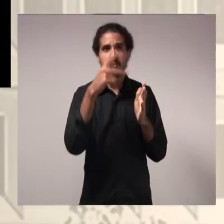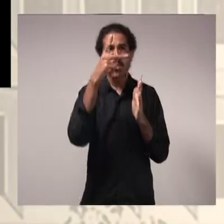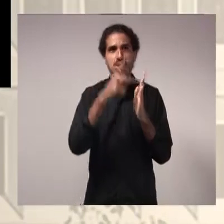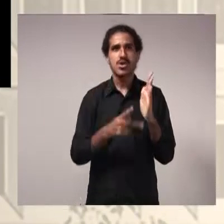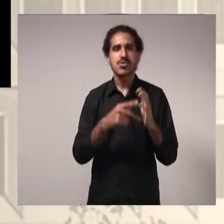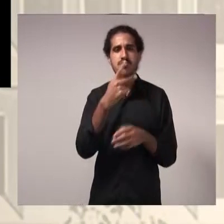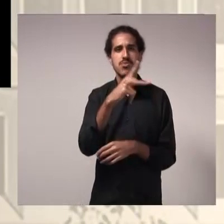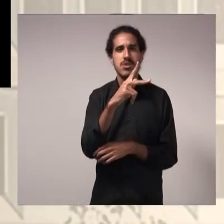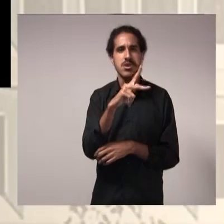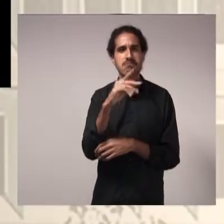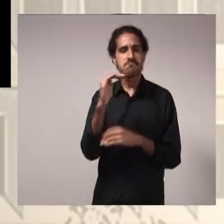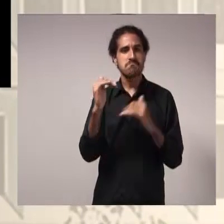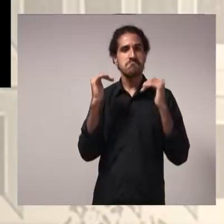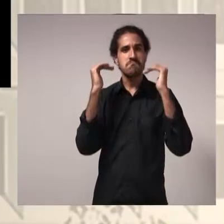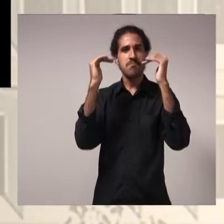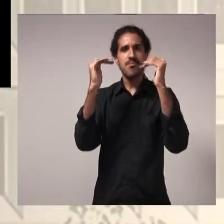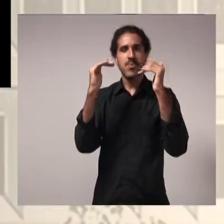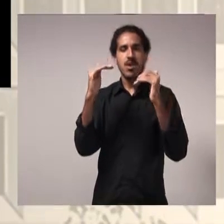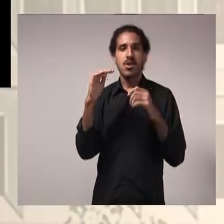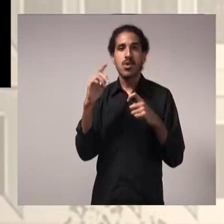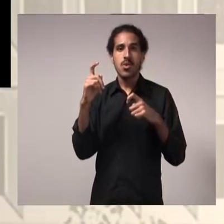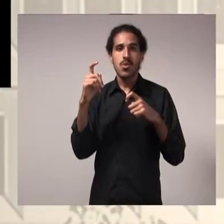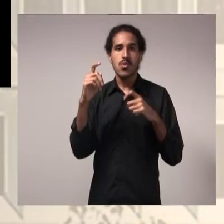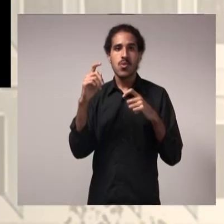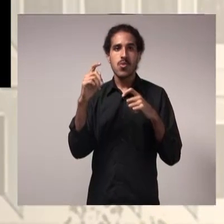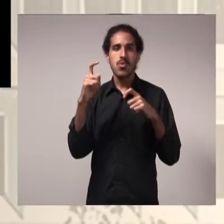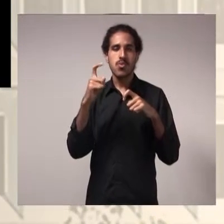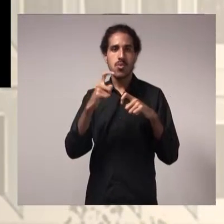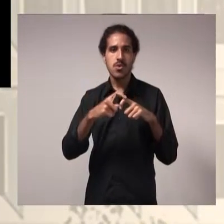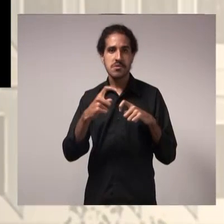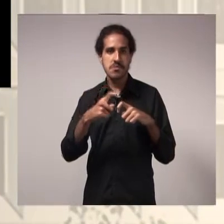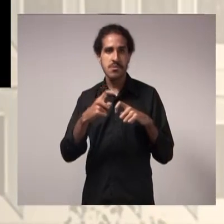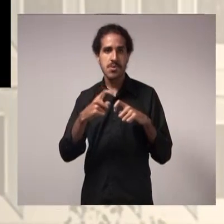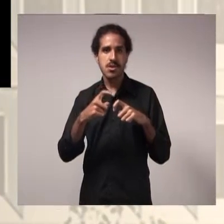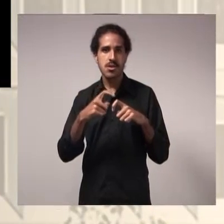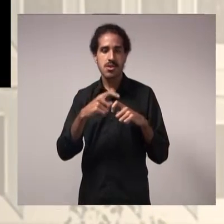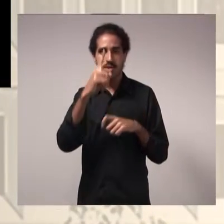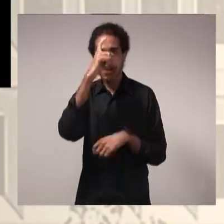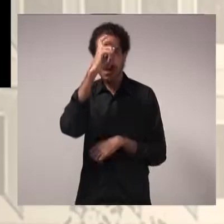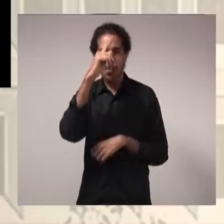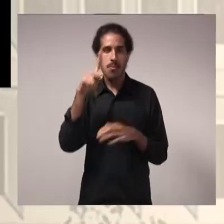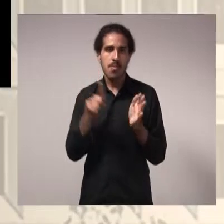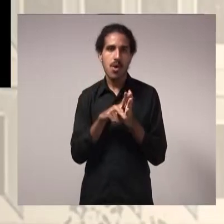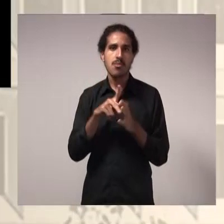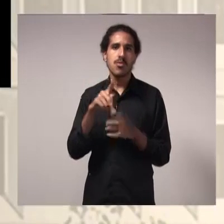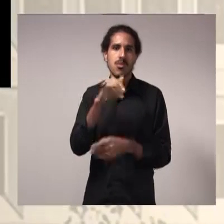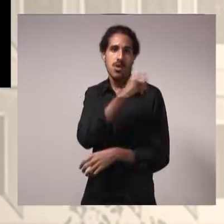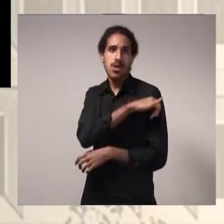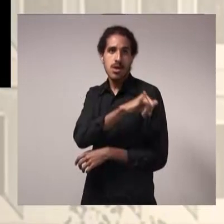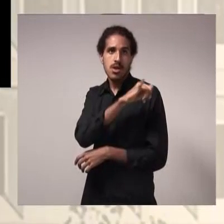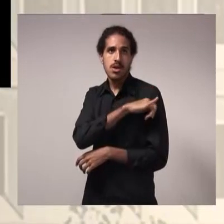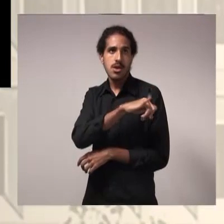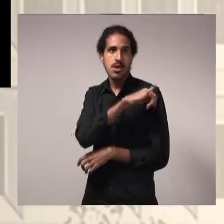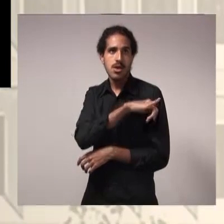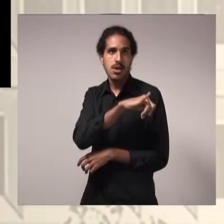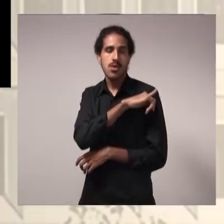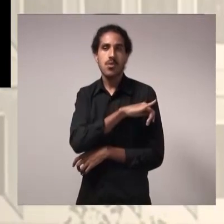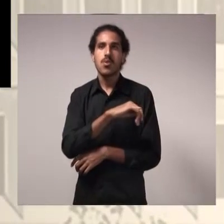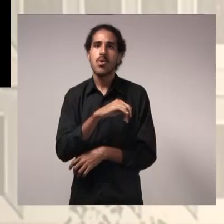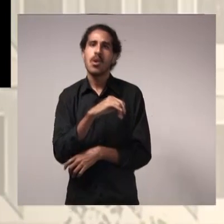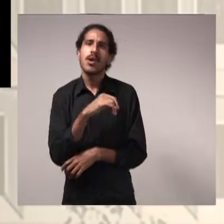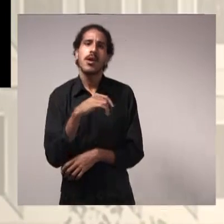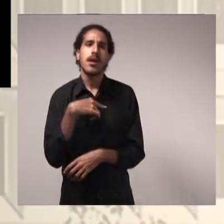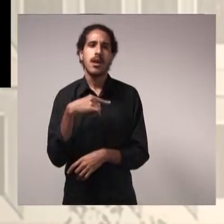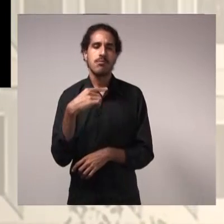do Lelé, o Hospital do Rio de Janeiro, da Rede Sara. Ele é o projetista, o arquiteto de todos os hospitais da